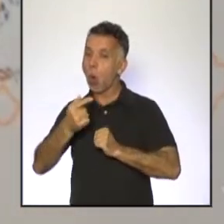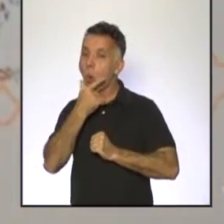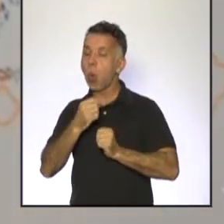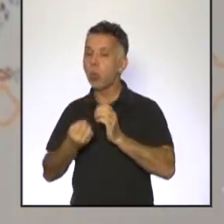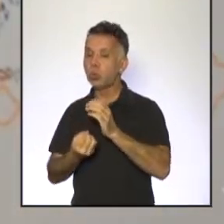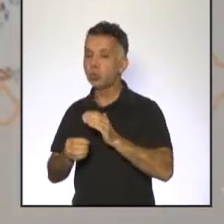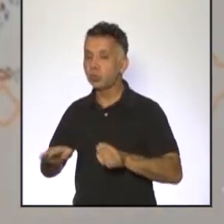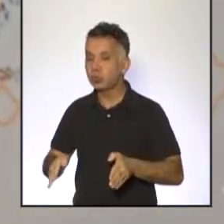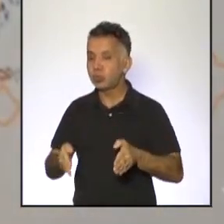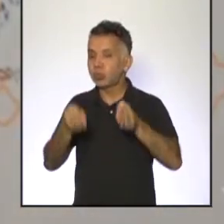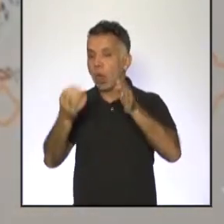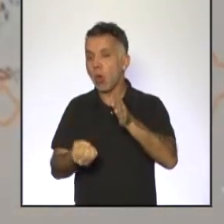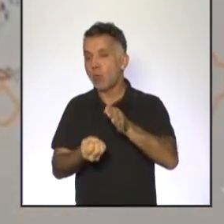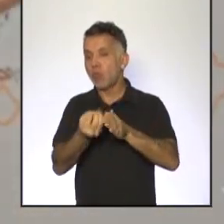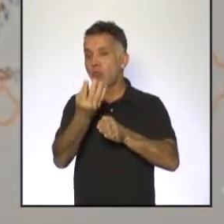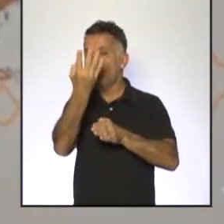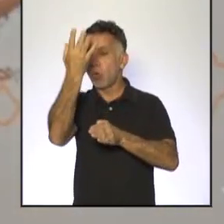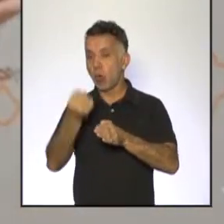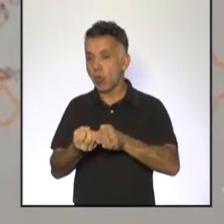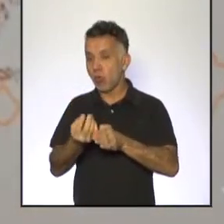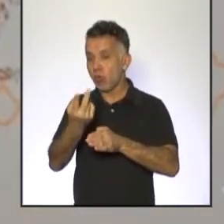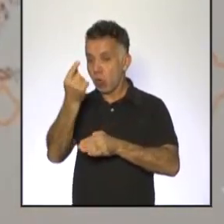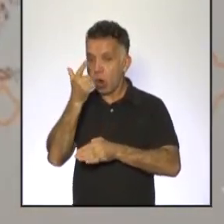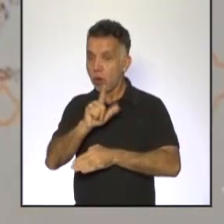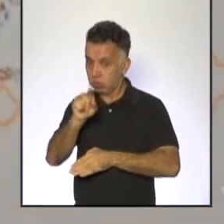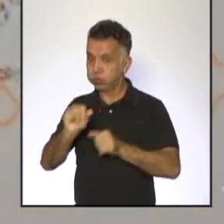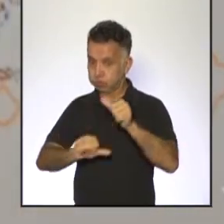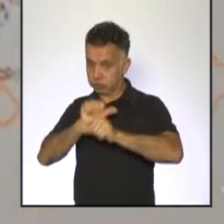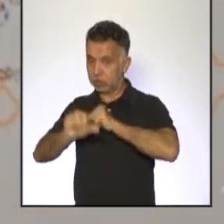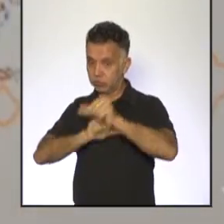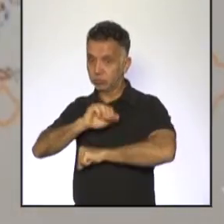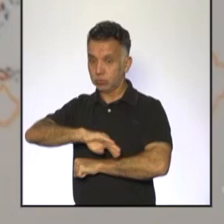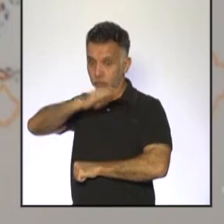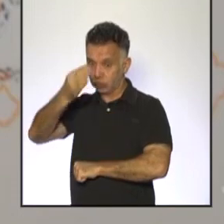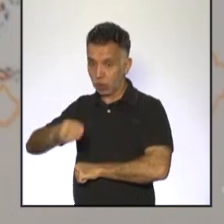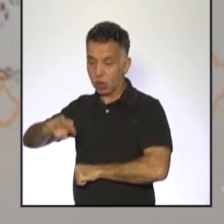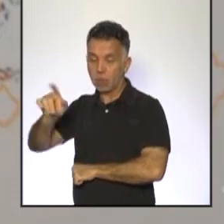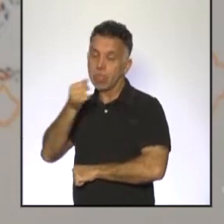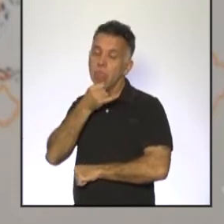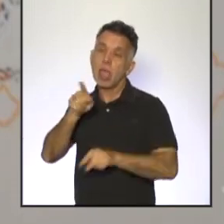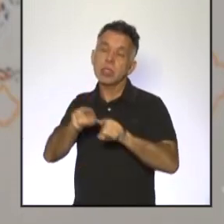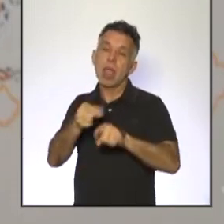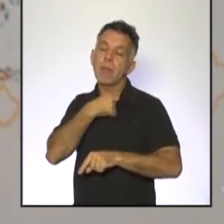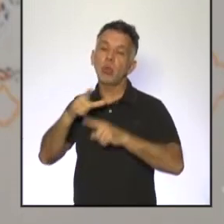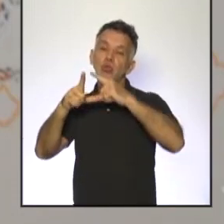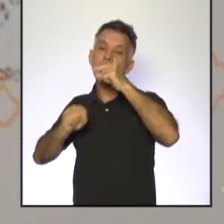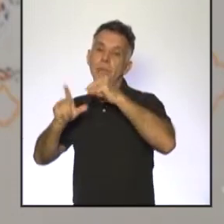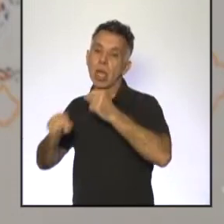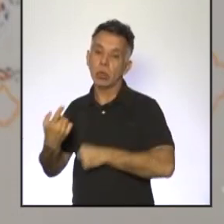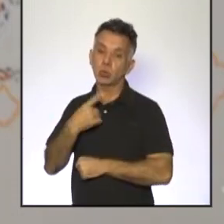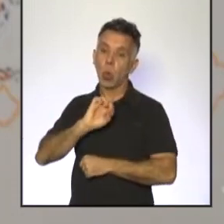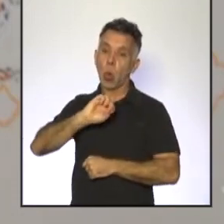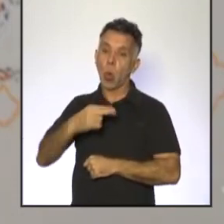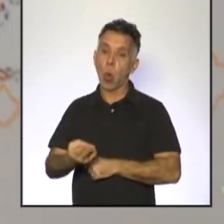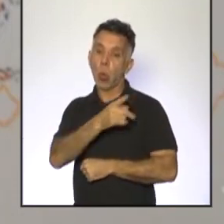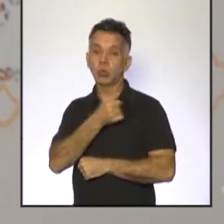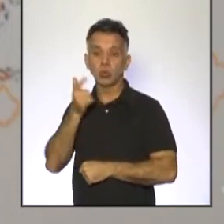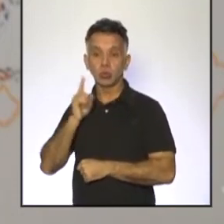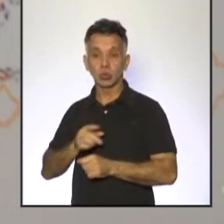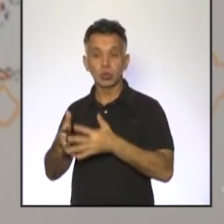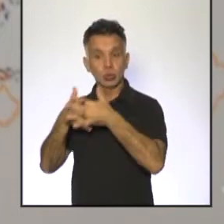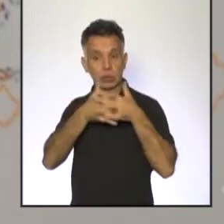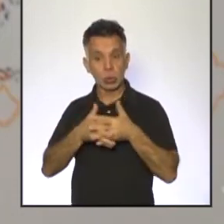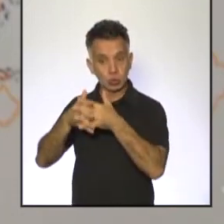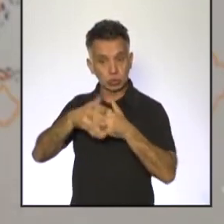forma montanha. Exemplo, Monte Fuji no Japão, montanha. Monte Santa Helena nos Estados Unidos,